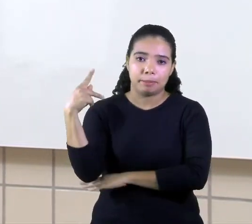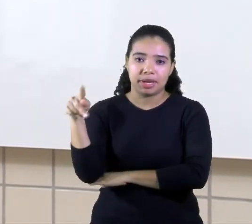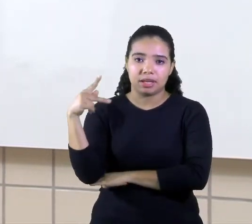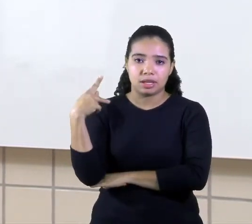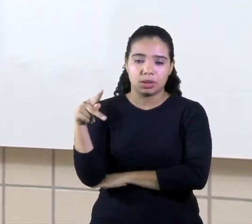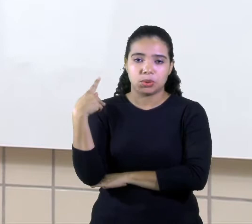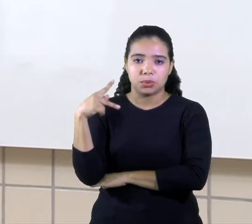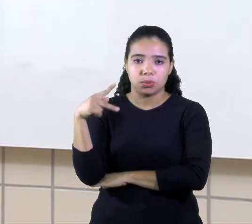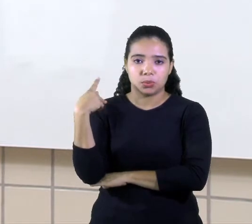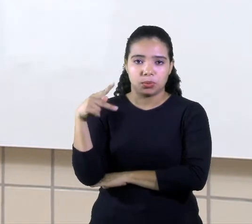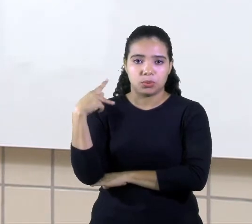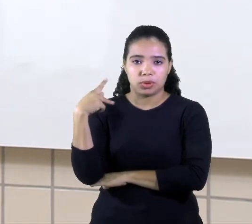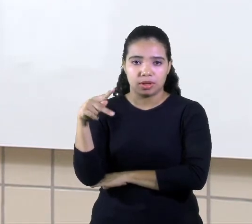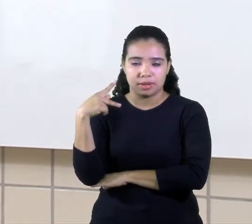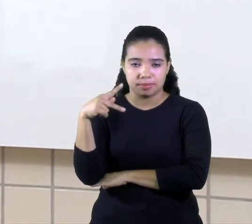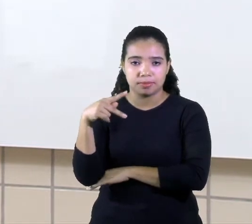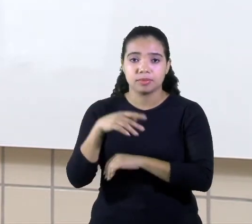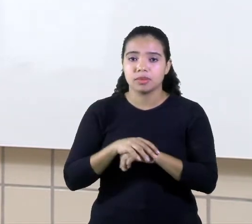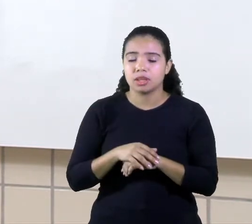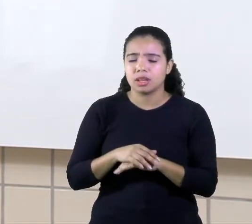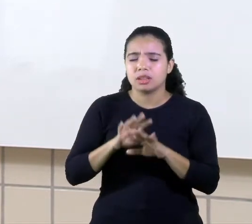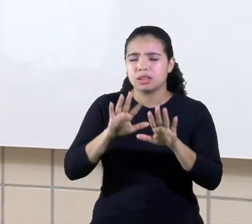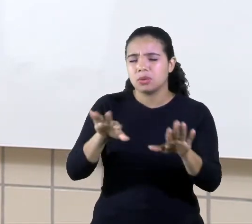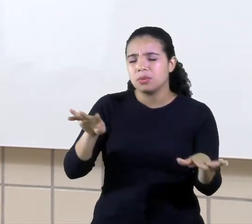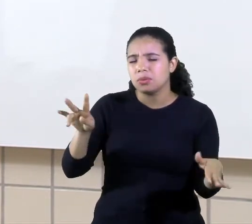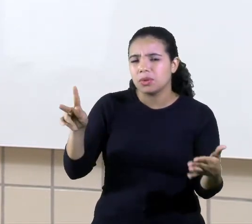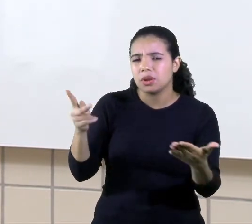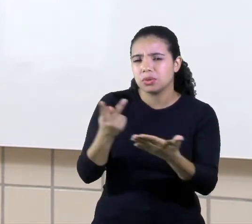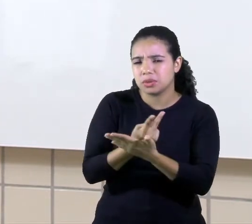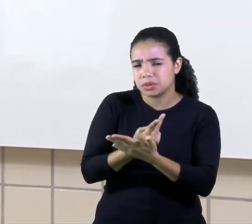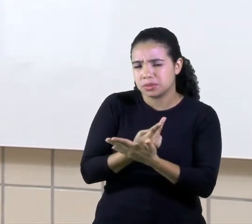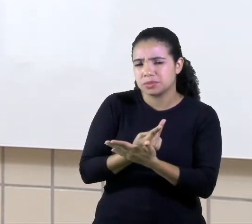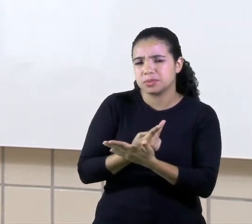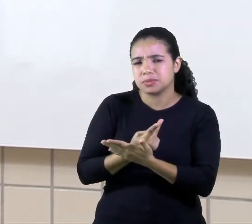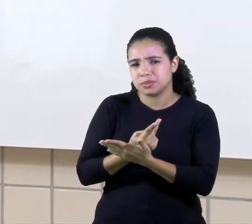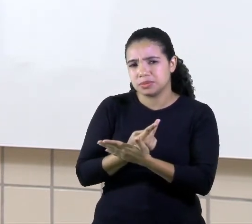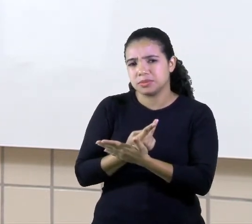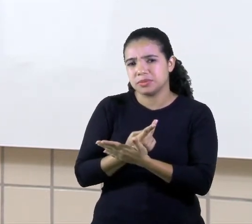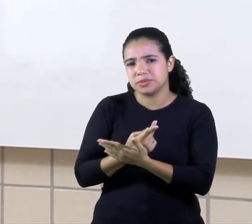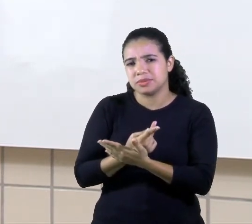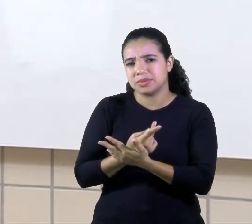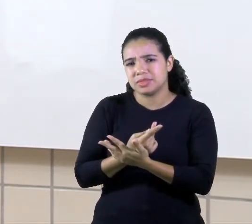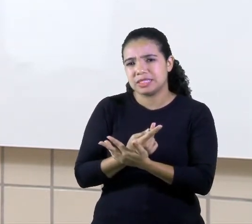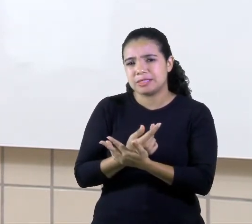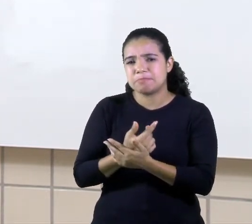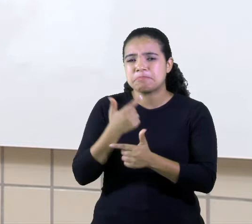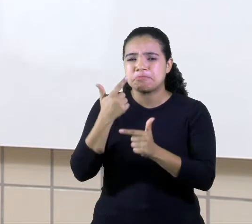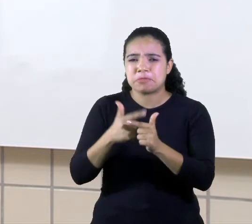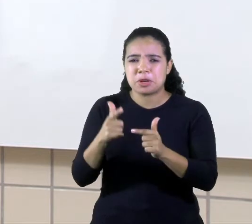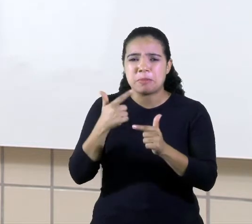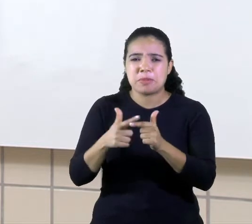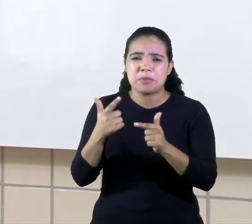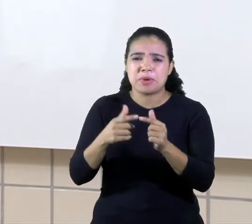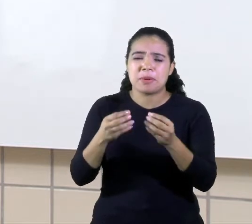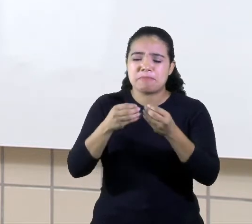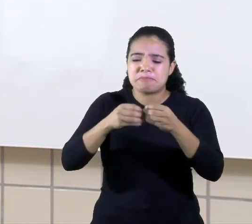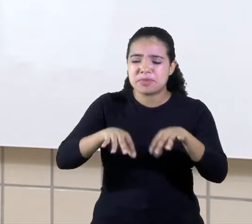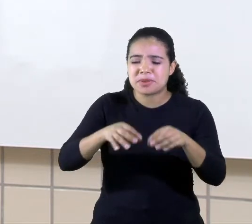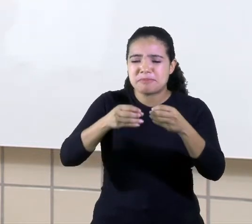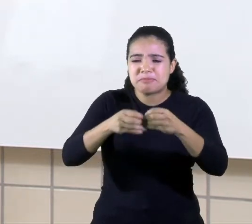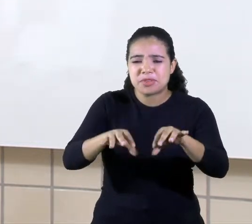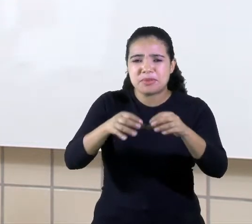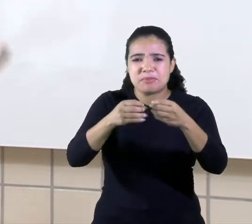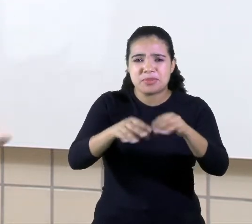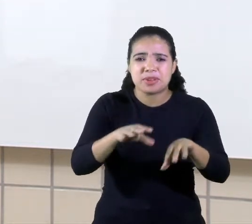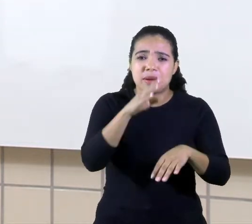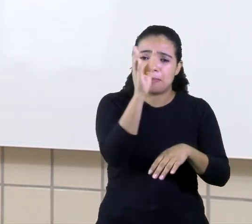Paraguai, meus queridos, foi um acontecimento que gerou várias consequências, tanto para o Brasil quanto para